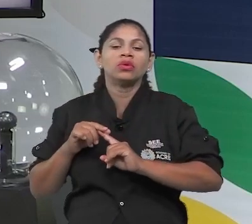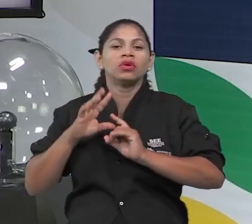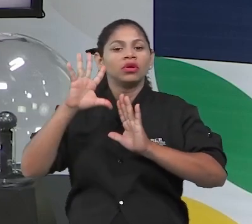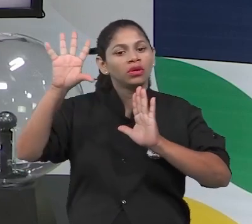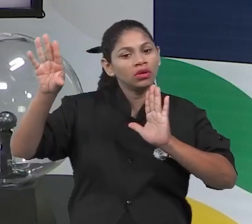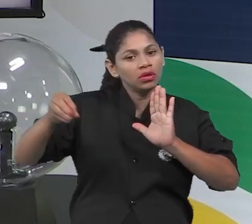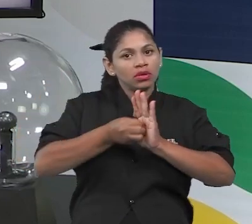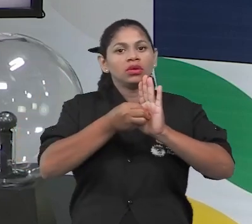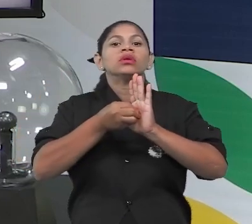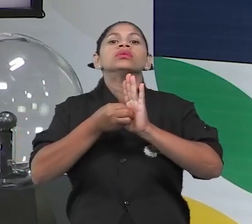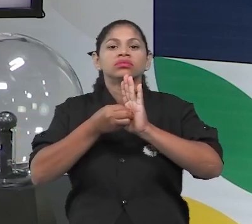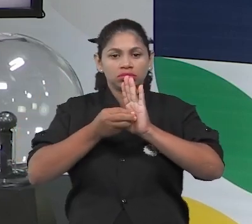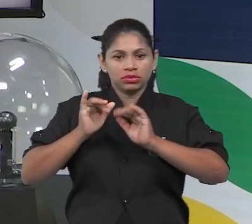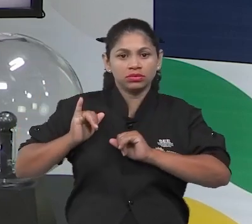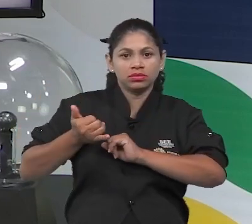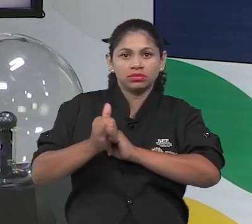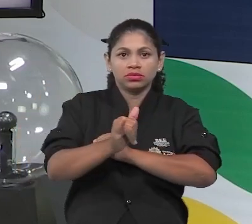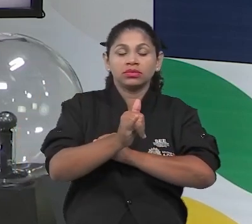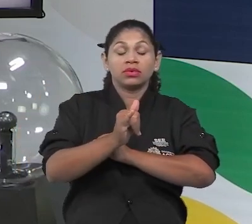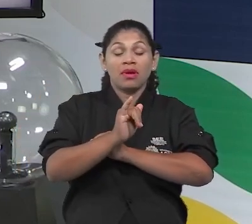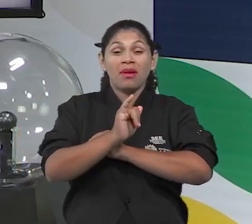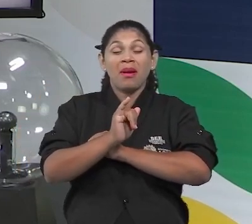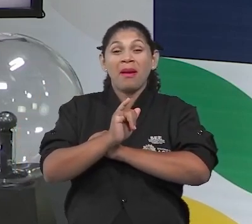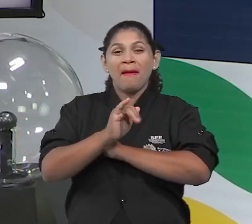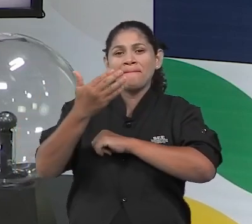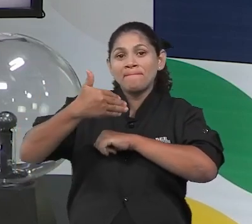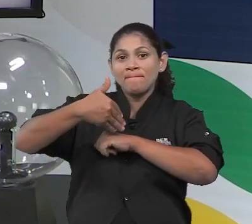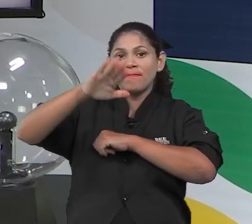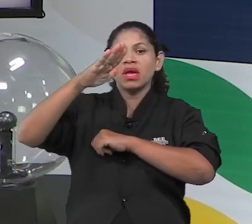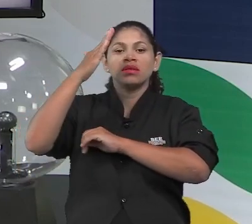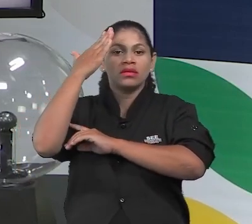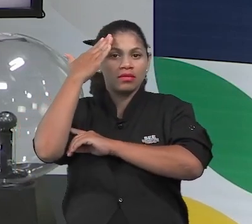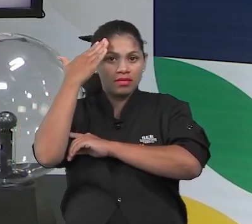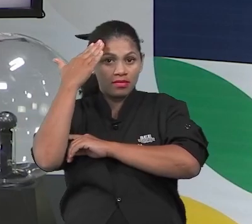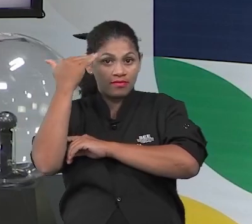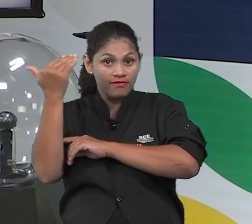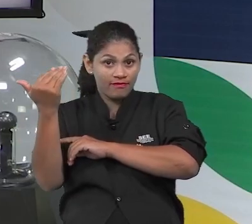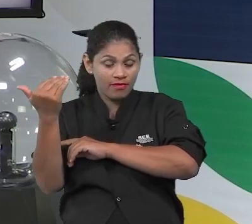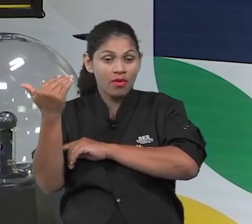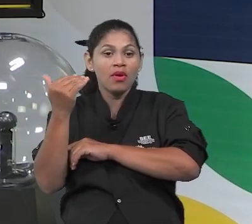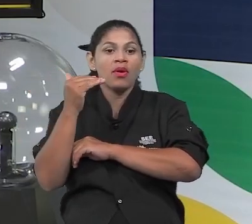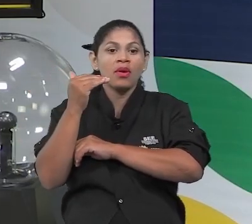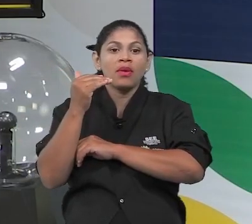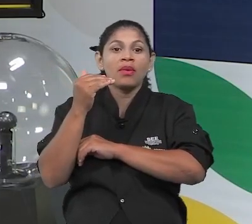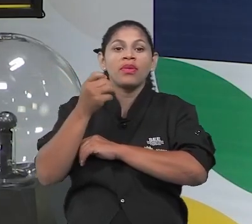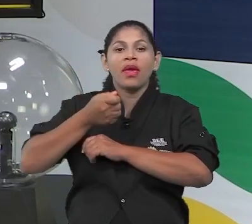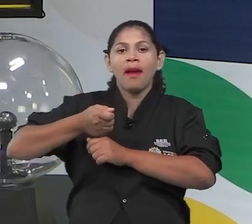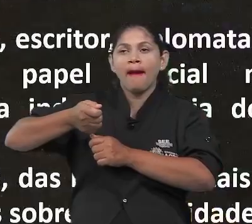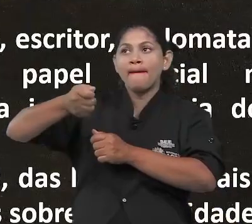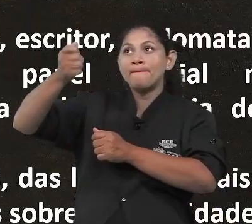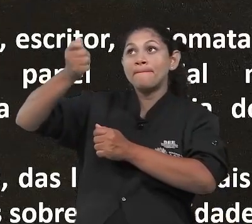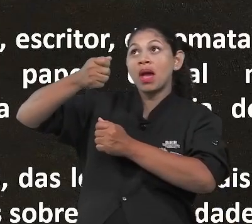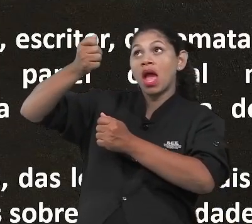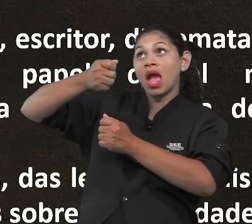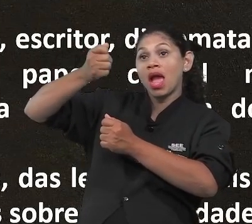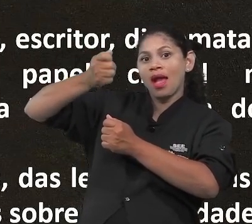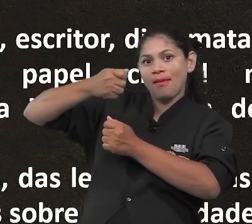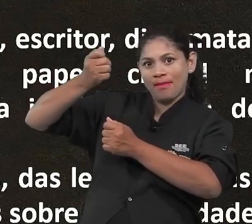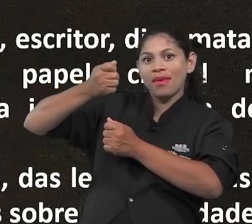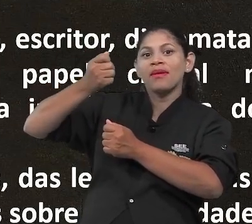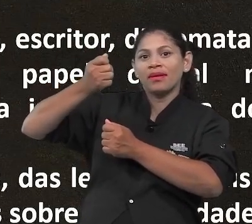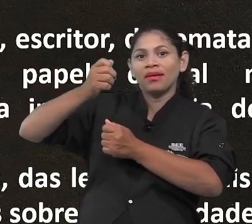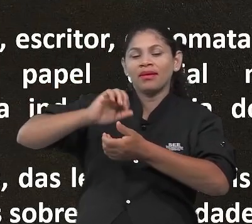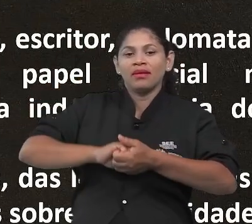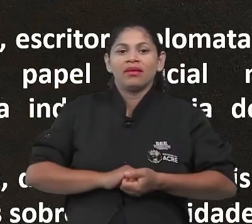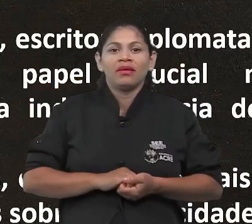aplicações ali da eletricidade e a mais famosa que ele tem é com uma pipa. Vamos falar um pouquinho mais dele. Então, como eu disse, ele foi